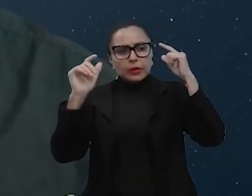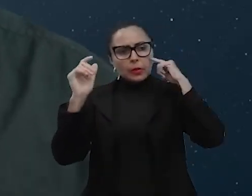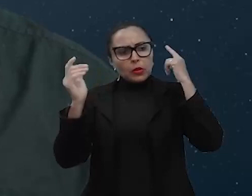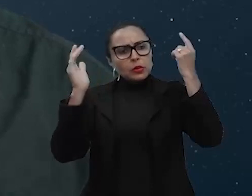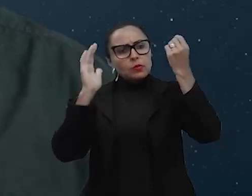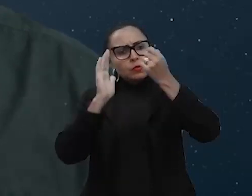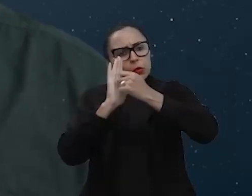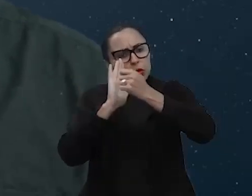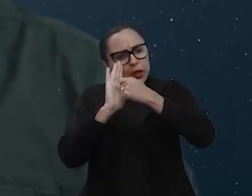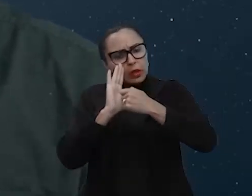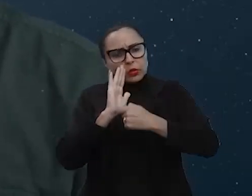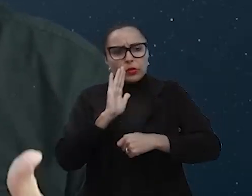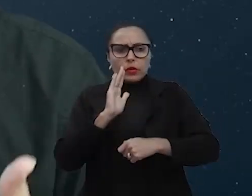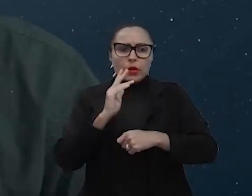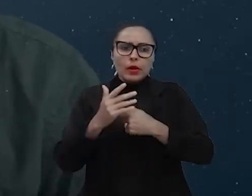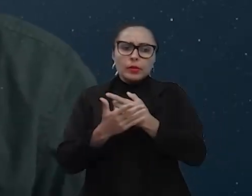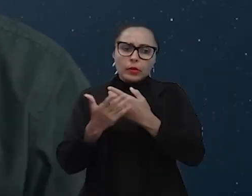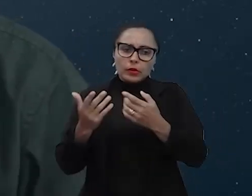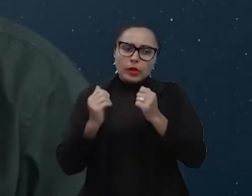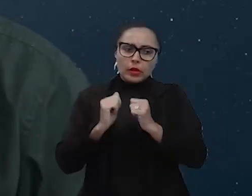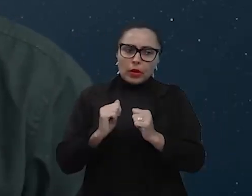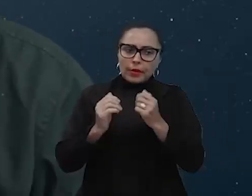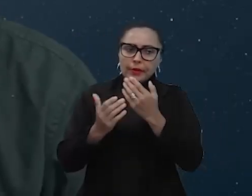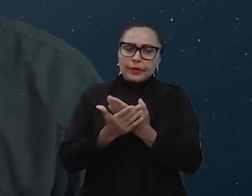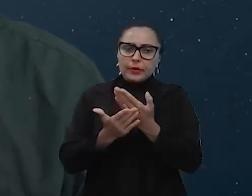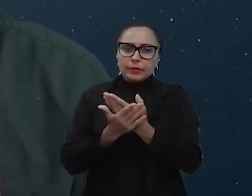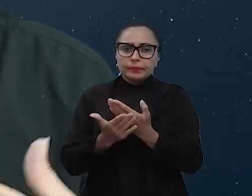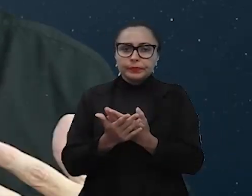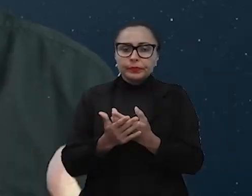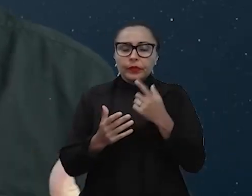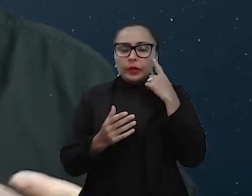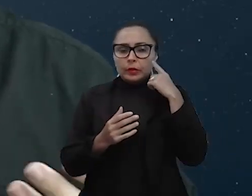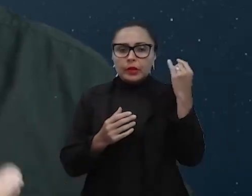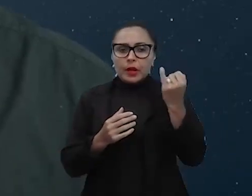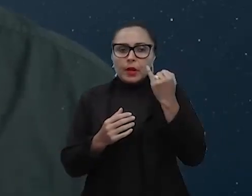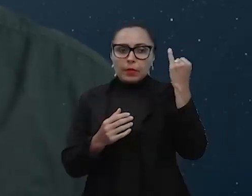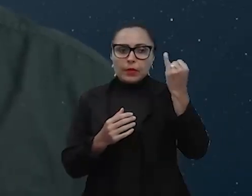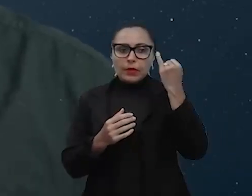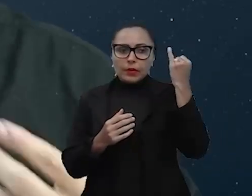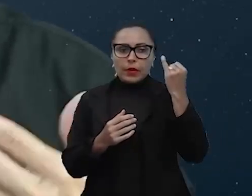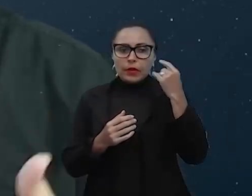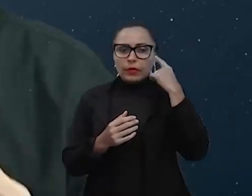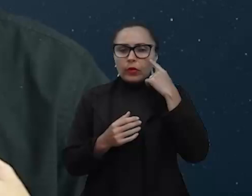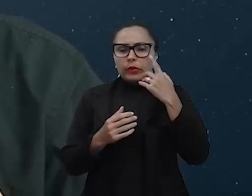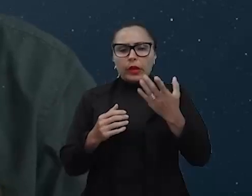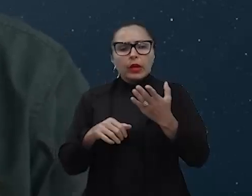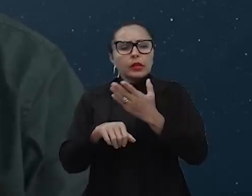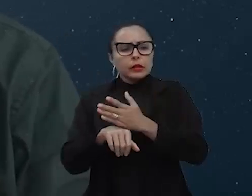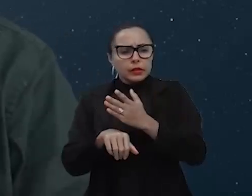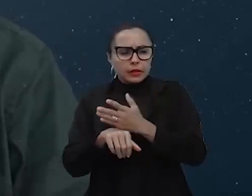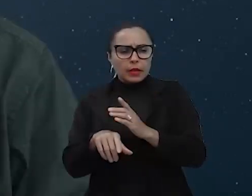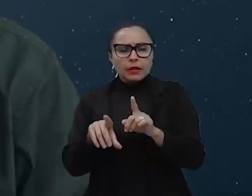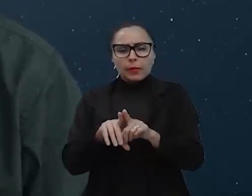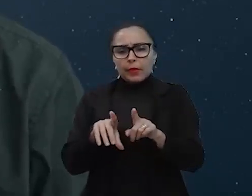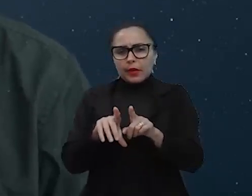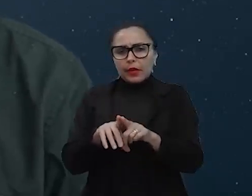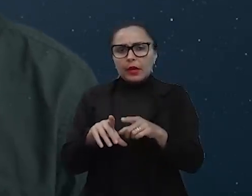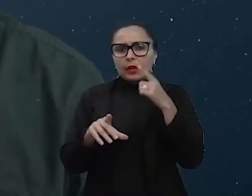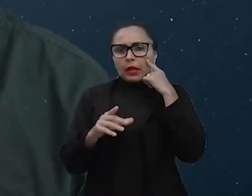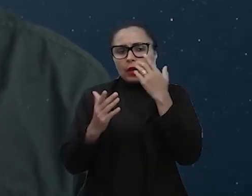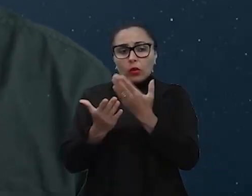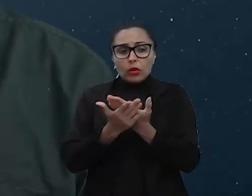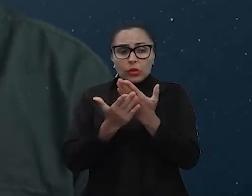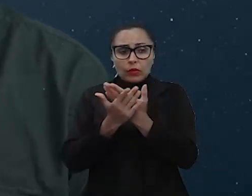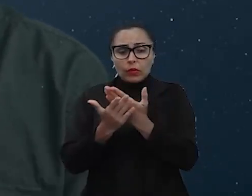você possa estudar. Lembrando que é muito importante você exercitar. As aulas que vocês estão vendo aqui, elas